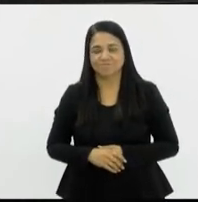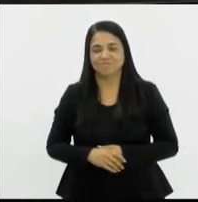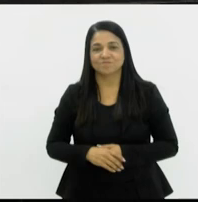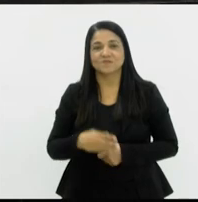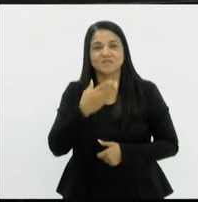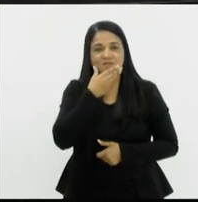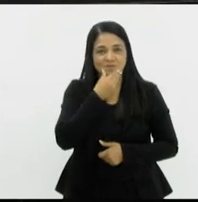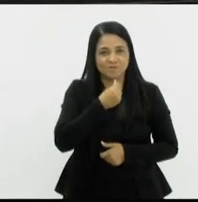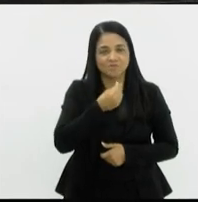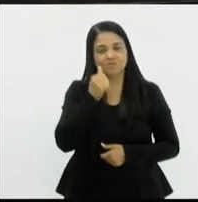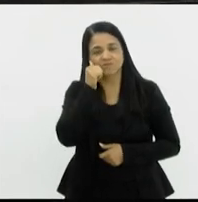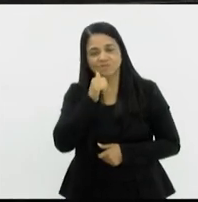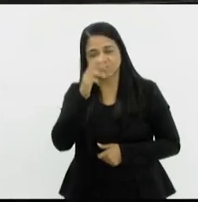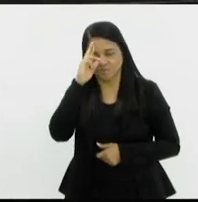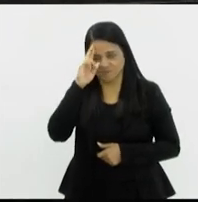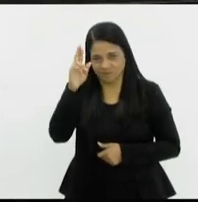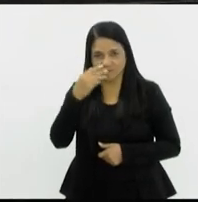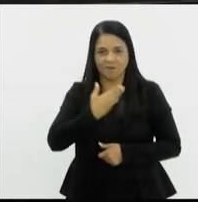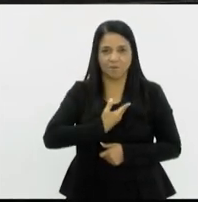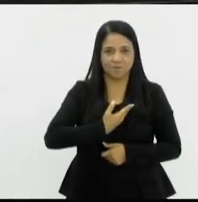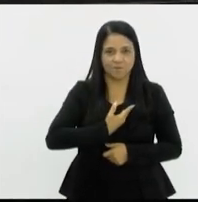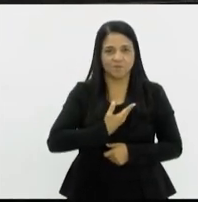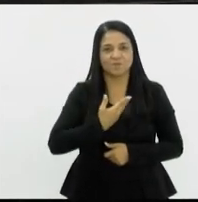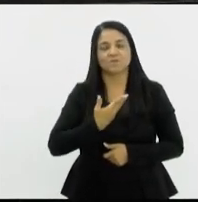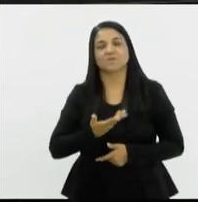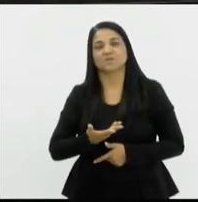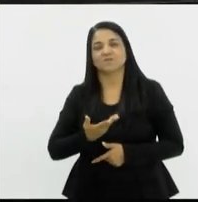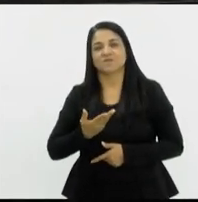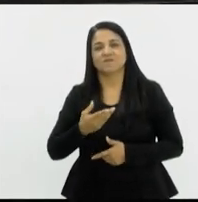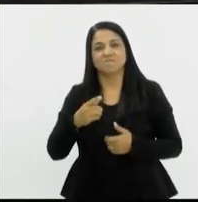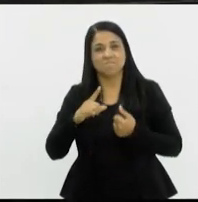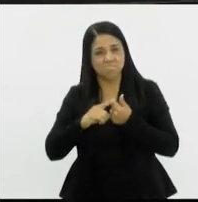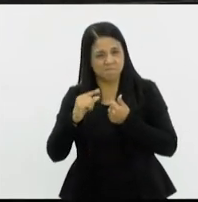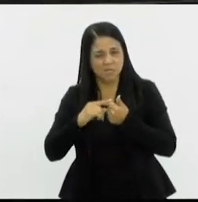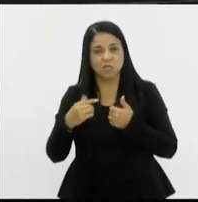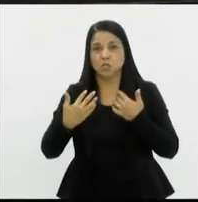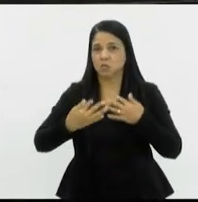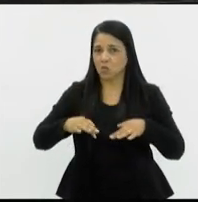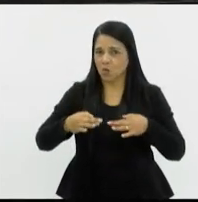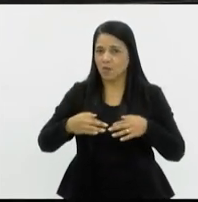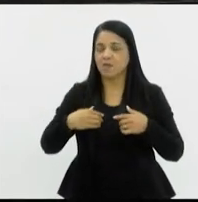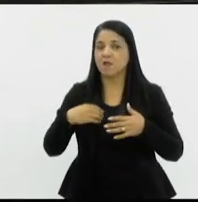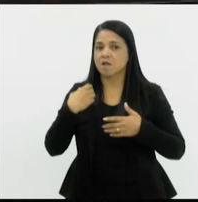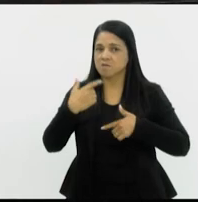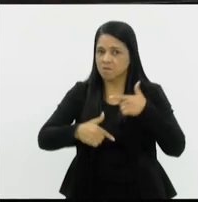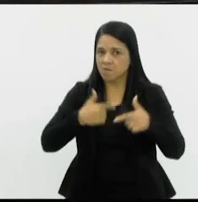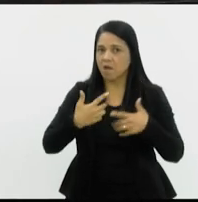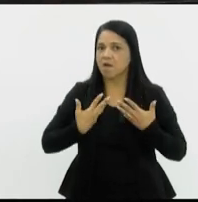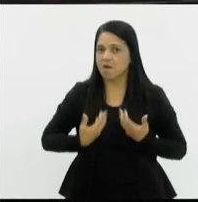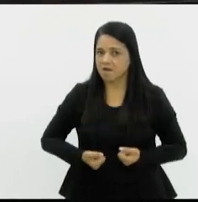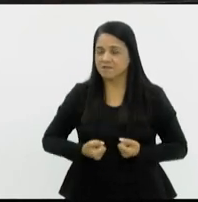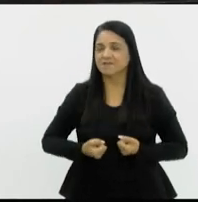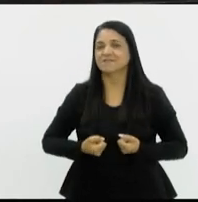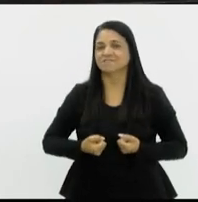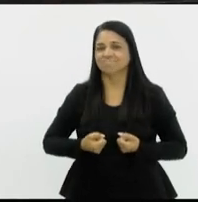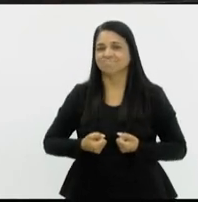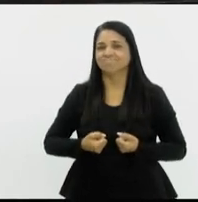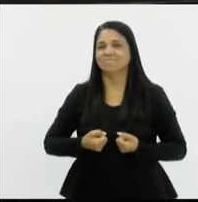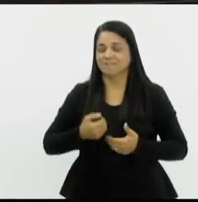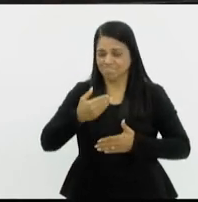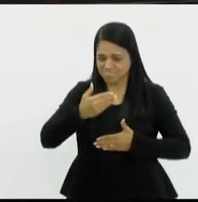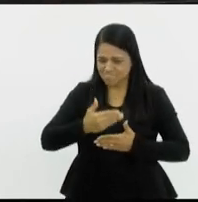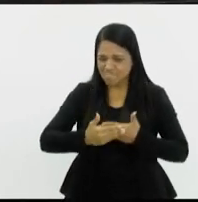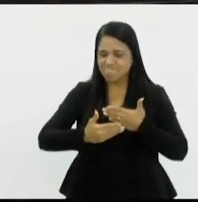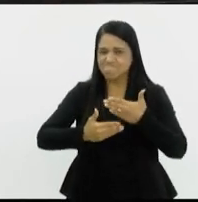Senhores e senhoras, amigos e amigas, empreender dói, trabalhar cansa, mas são estes os